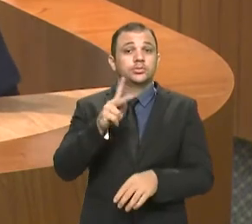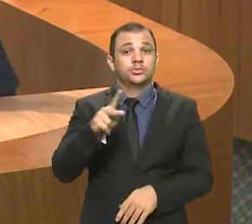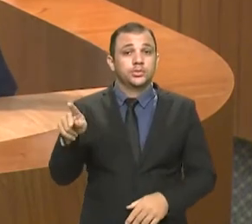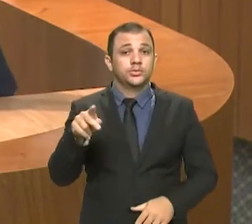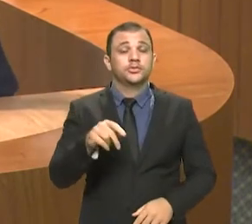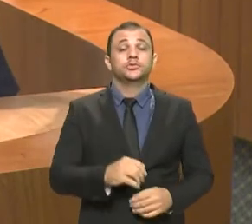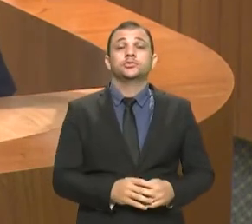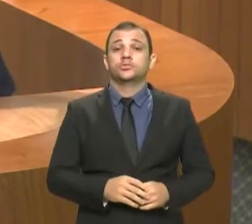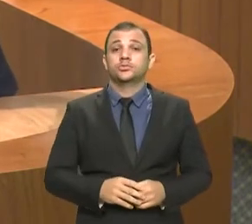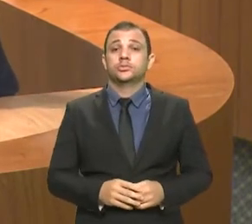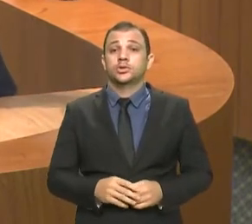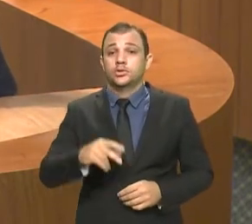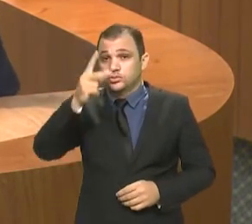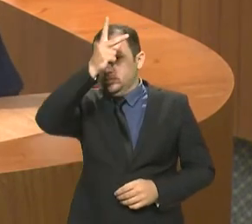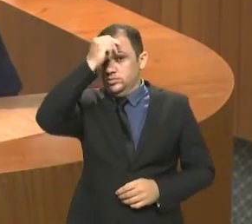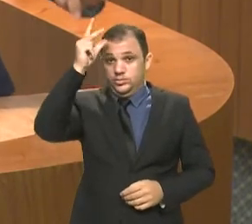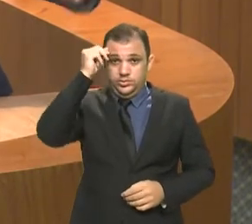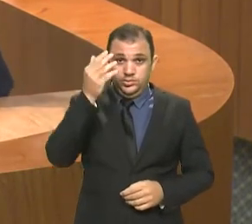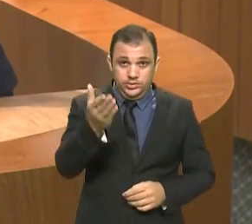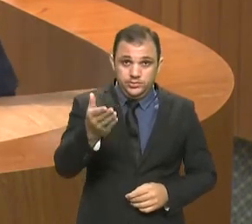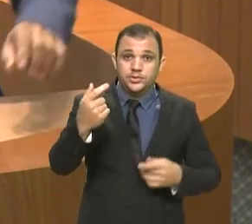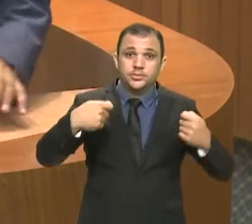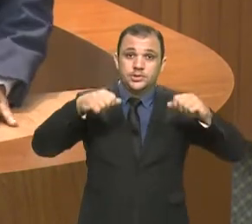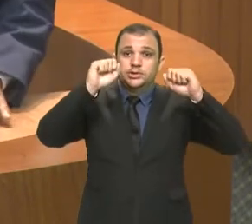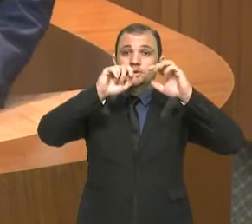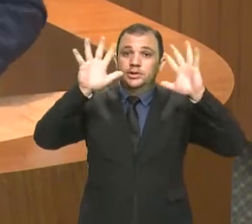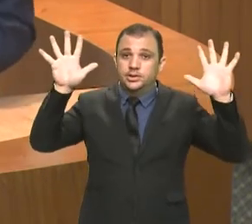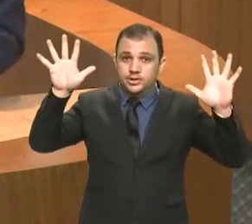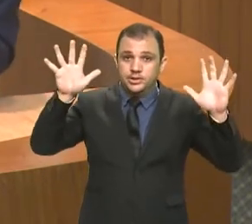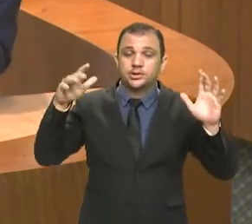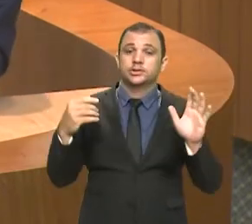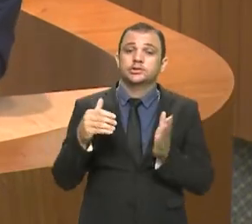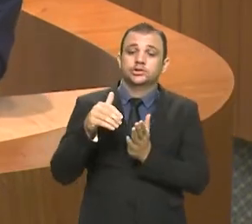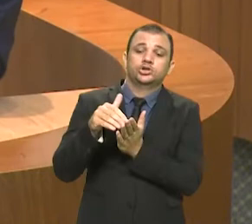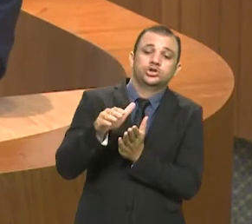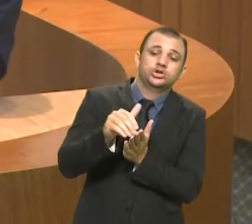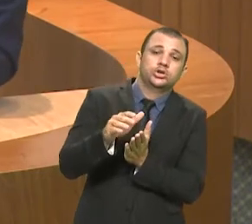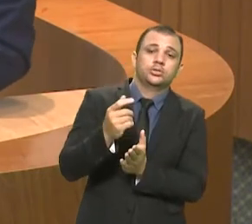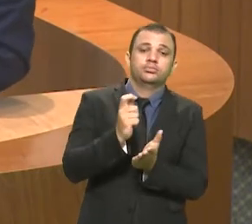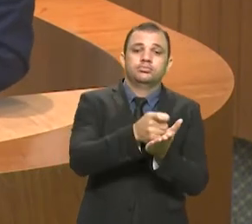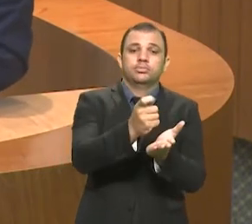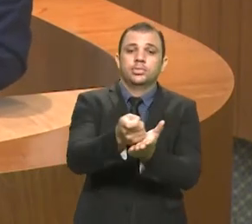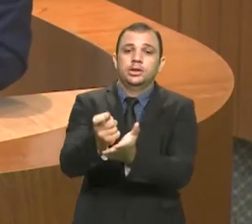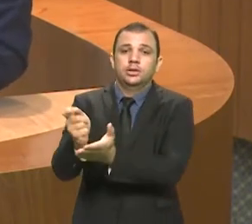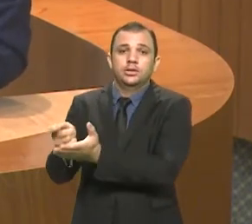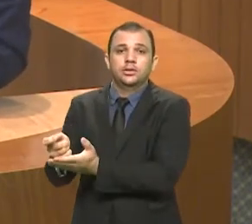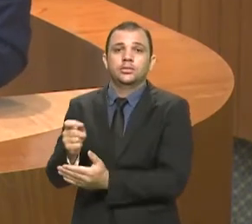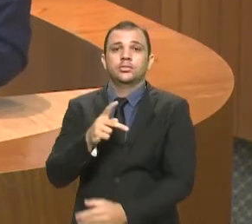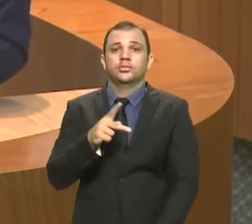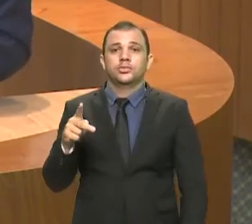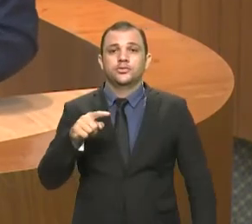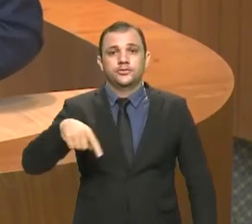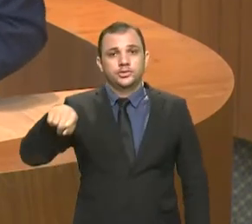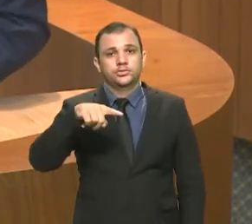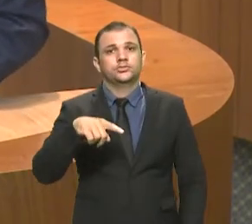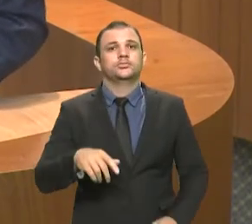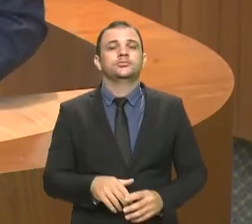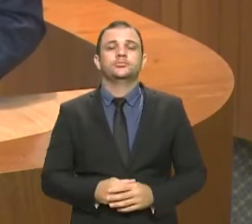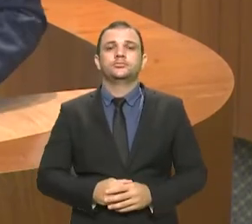ter transparência e de ratear, dividir as sobras do Fundeb para os professores na cidade de